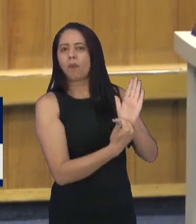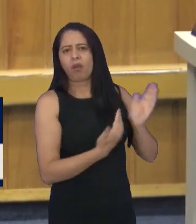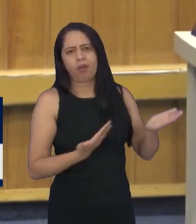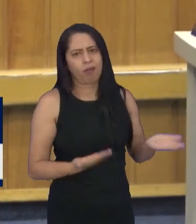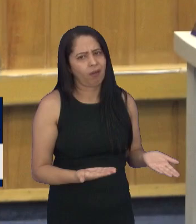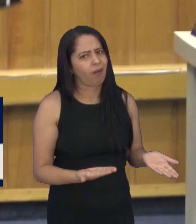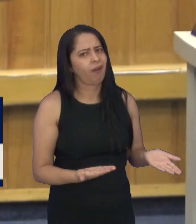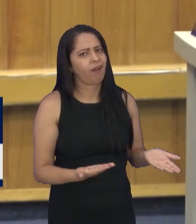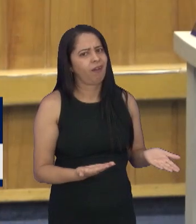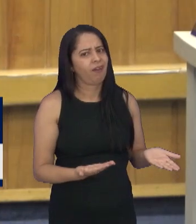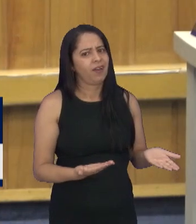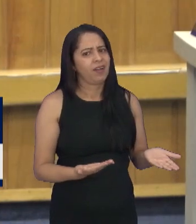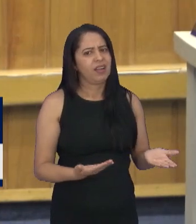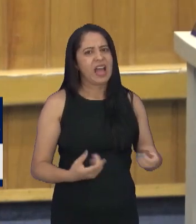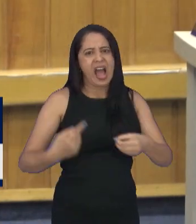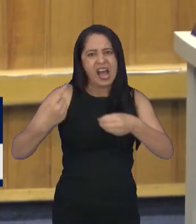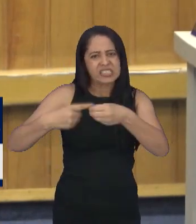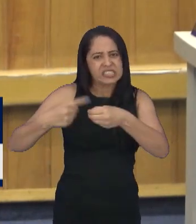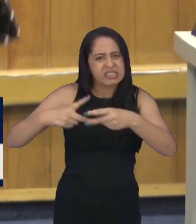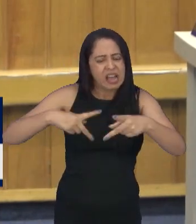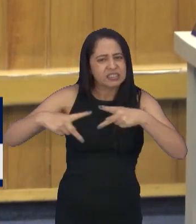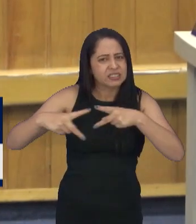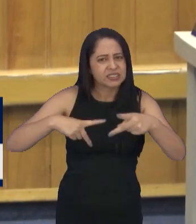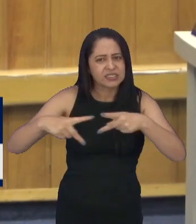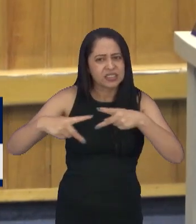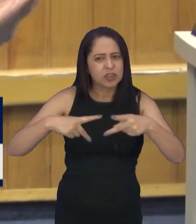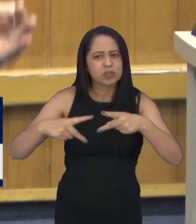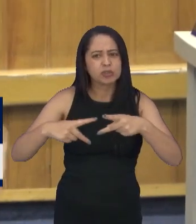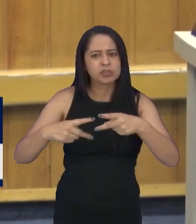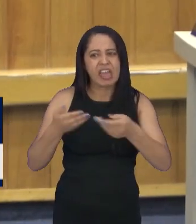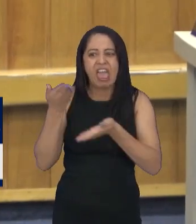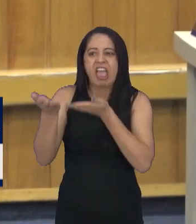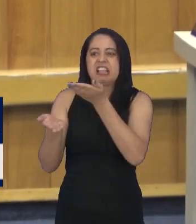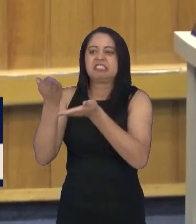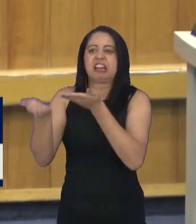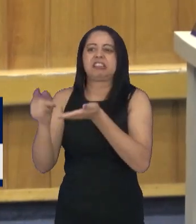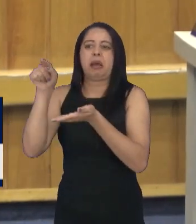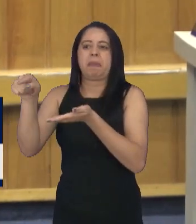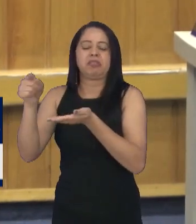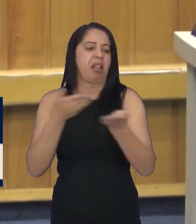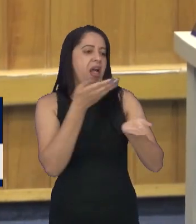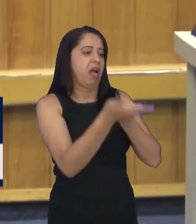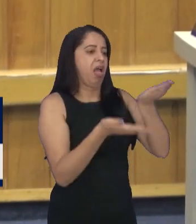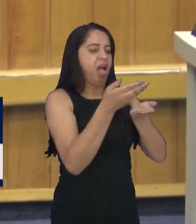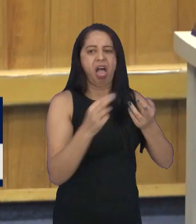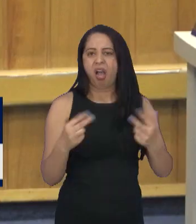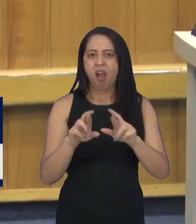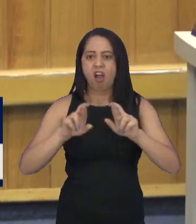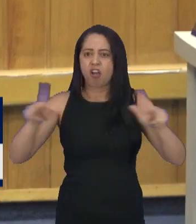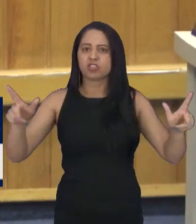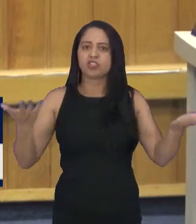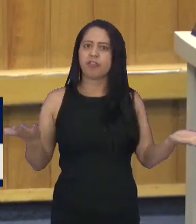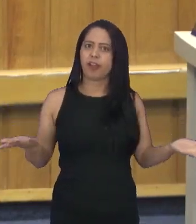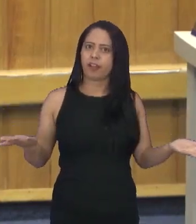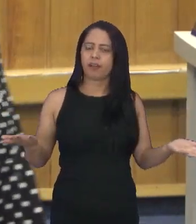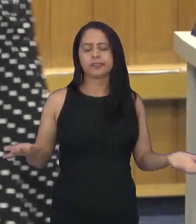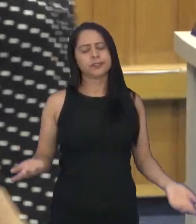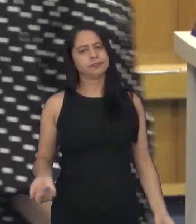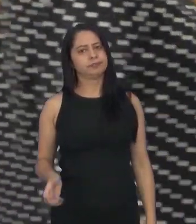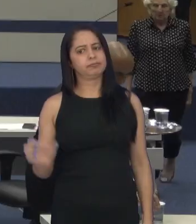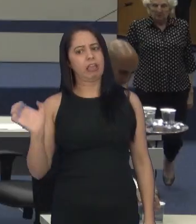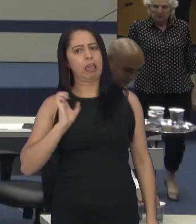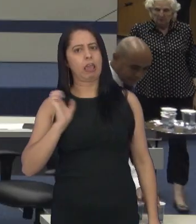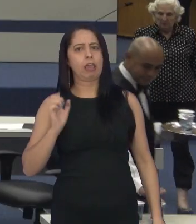continua mesmo, cidade de São José dos Campos, um tratamento para Alfavela e outro tratamento para Alphavila.